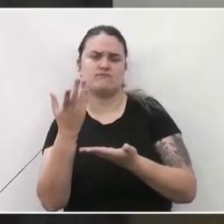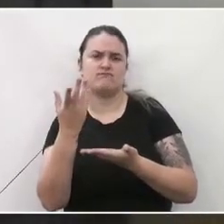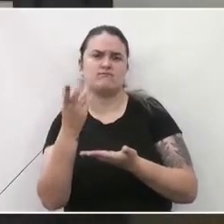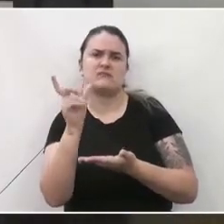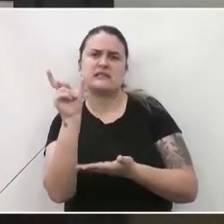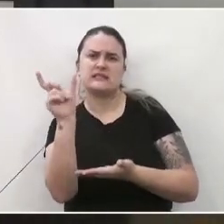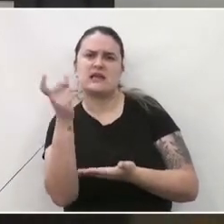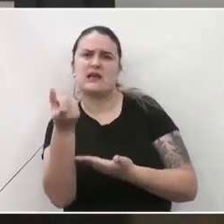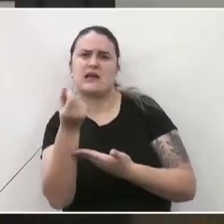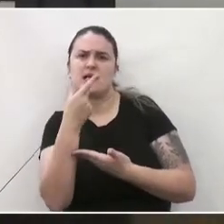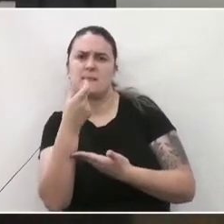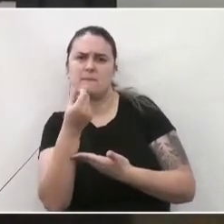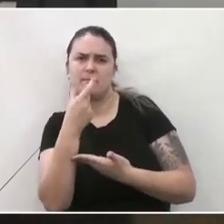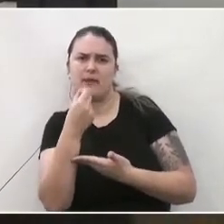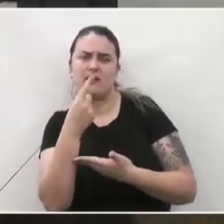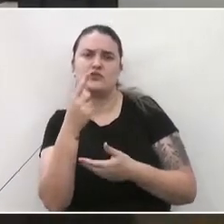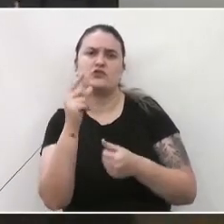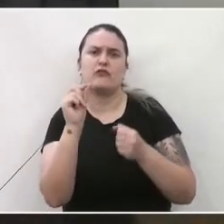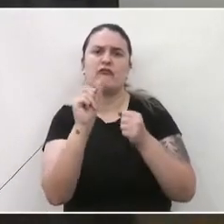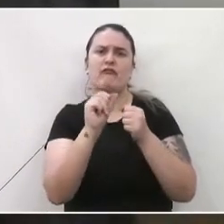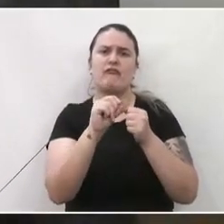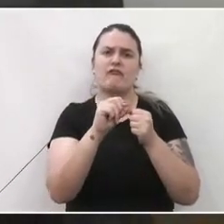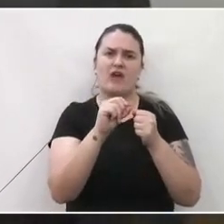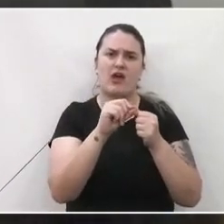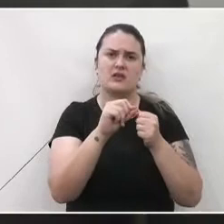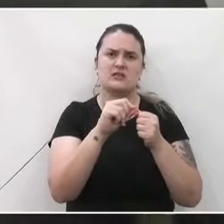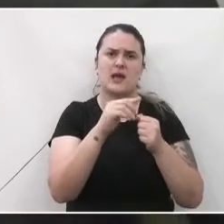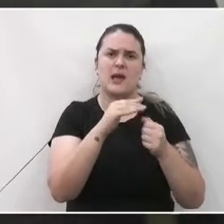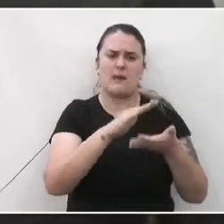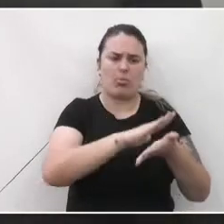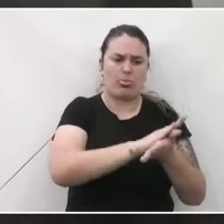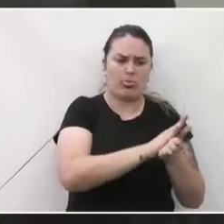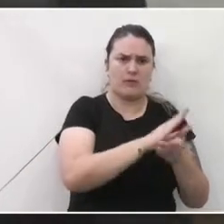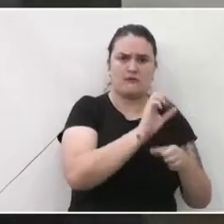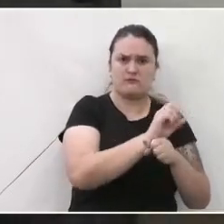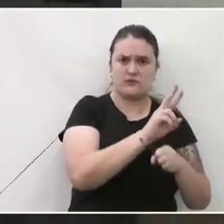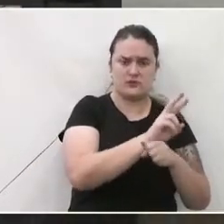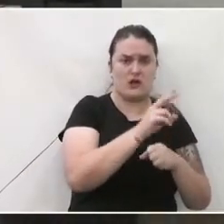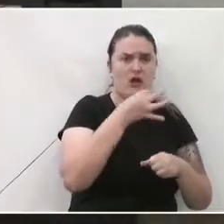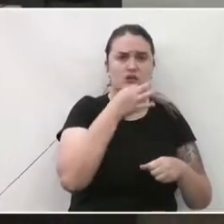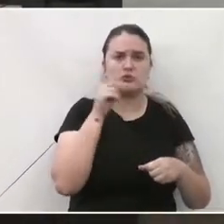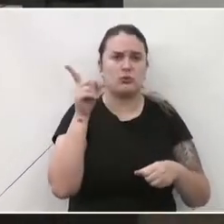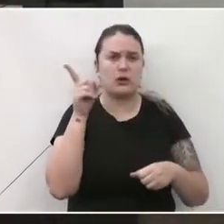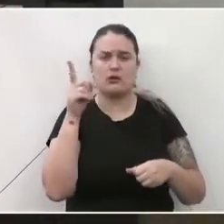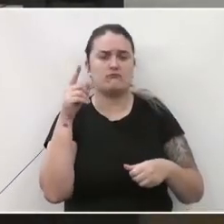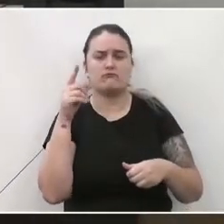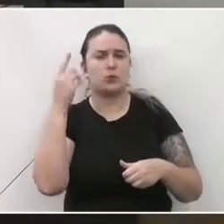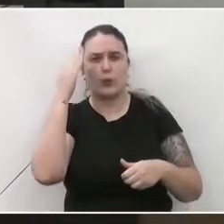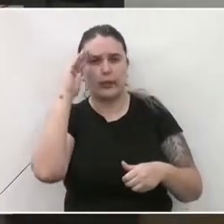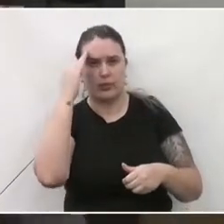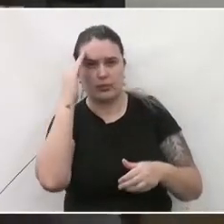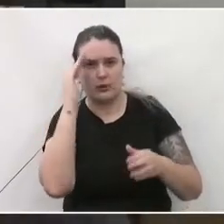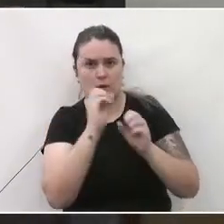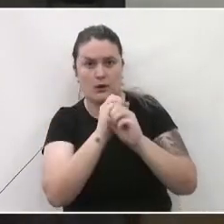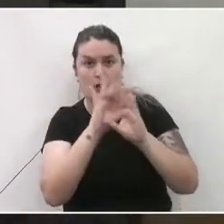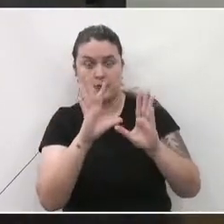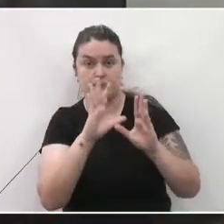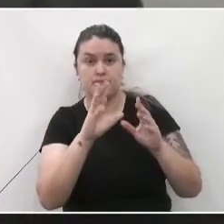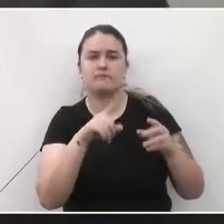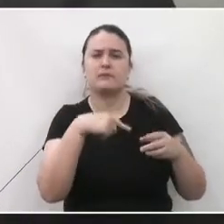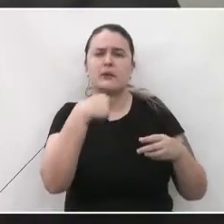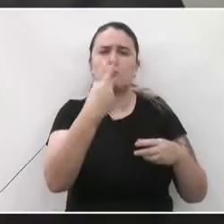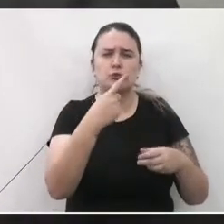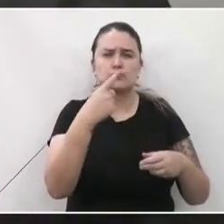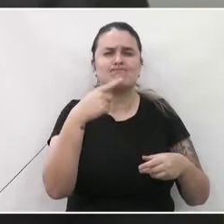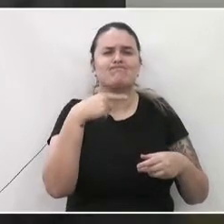que a hidroxicloroquina ela faz a morte do vírus. Me desculpa, mas ele se enganou redondamente. Depois ele